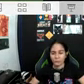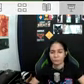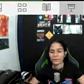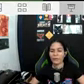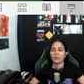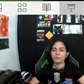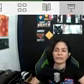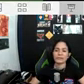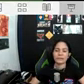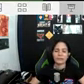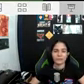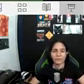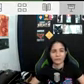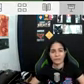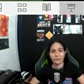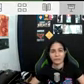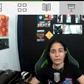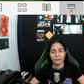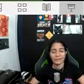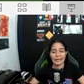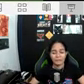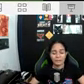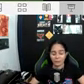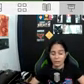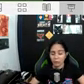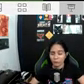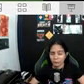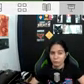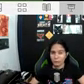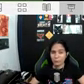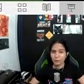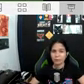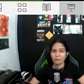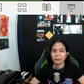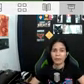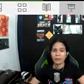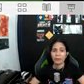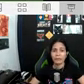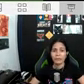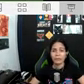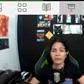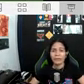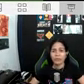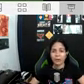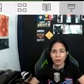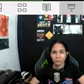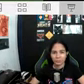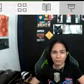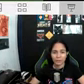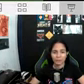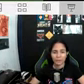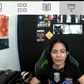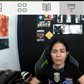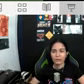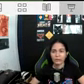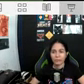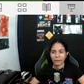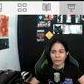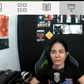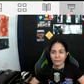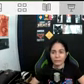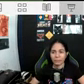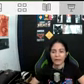do mundo. Em compensação, se a gente estiver falando da África, vamos supor que eu estiver coletando os dados na Etiópia, né,